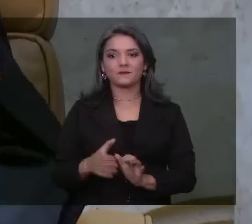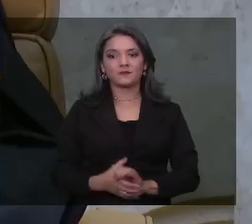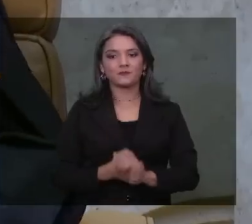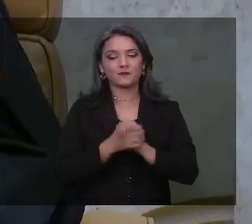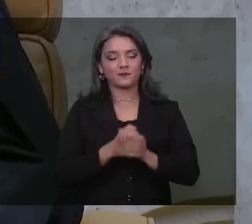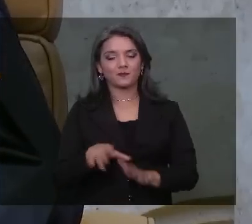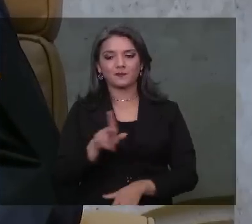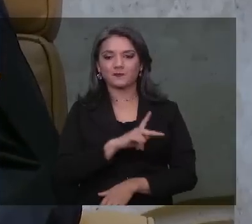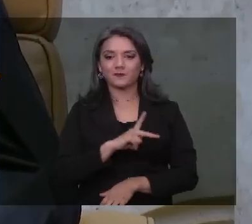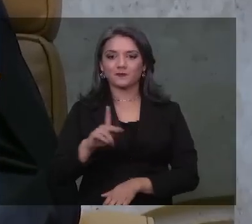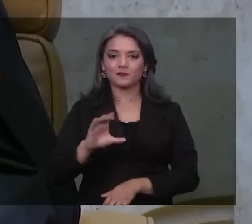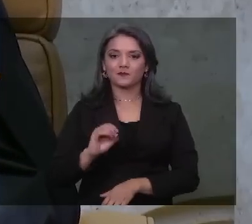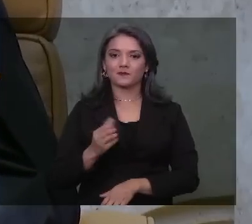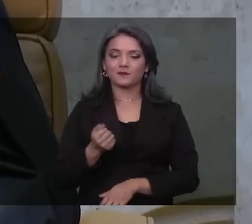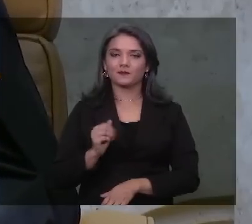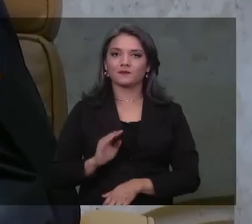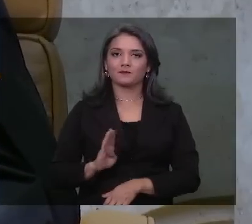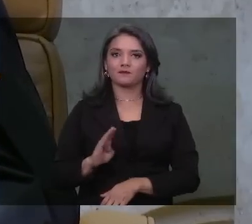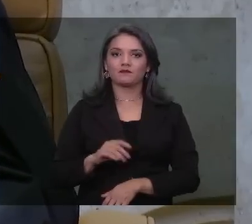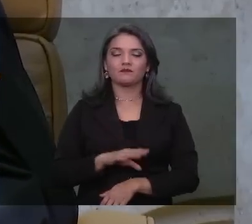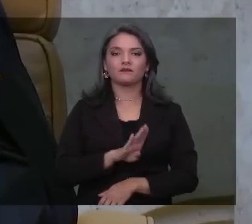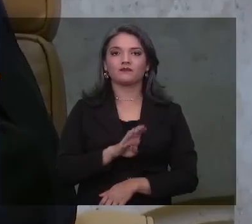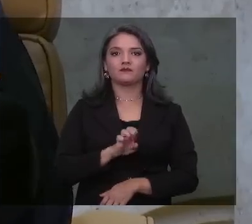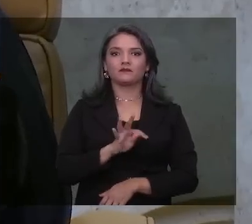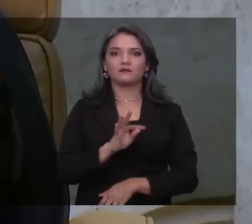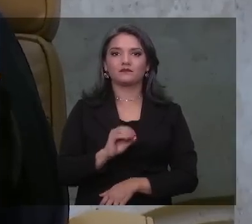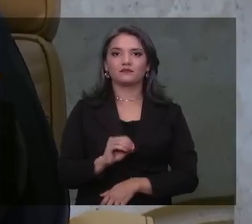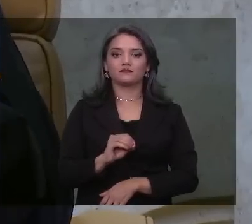OAB, Beto Simonetti,